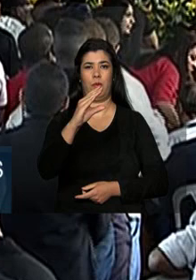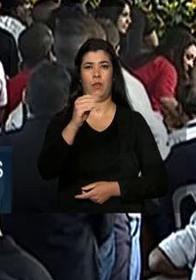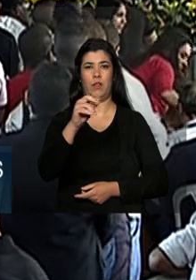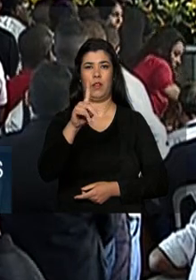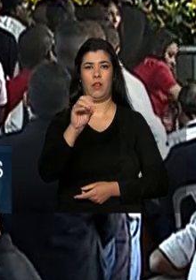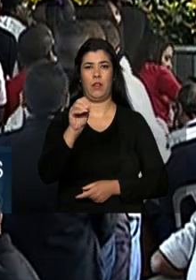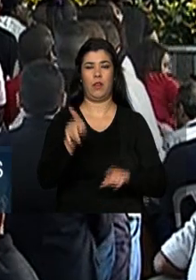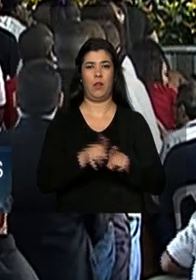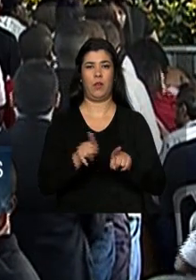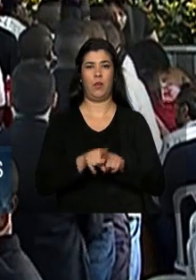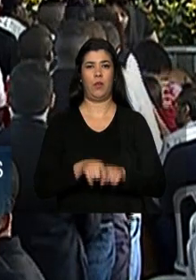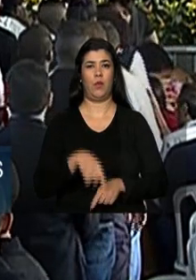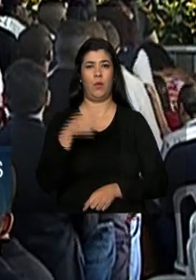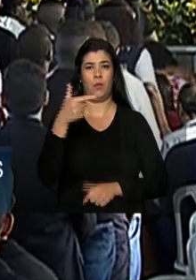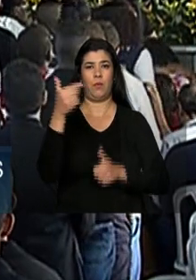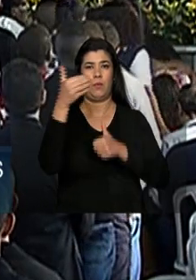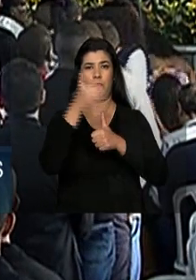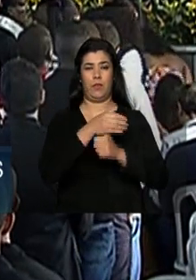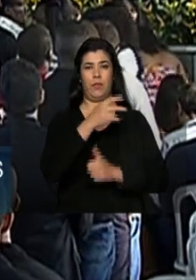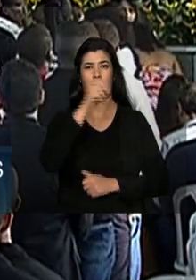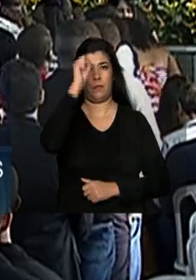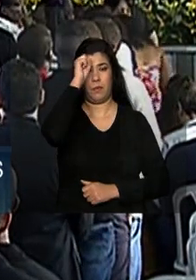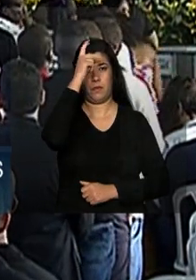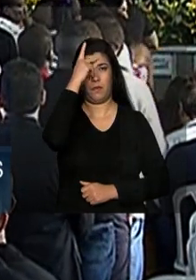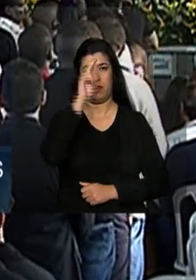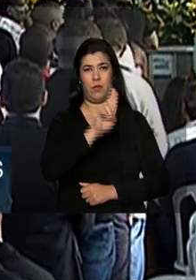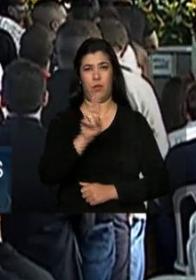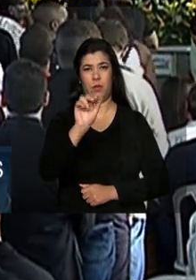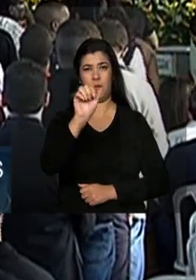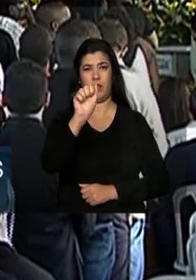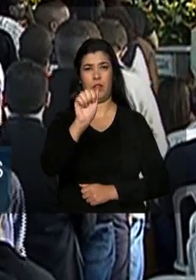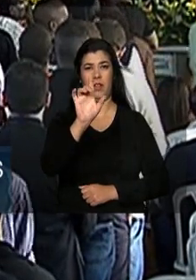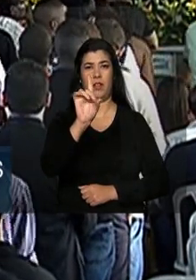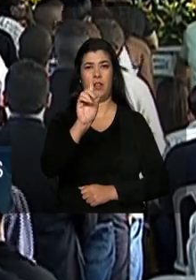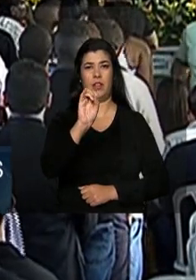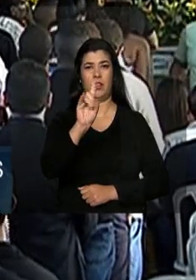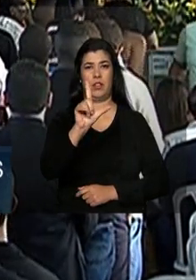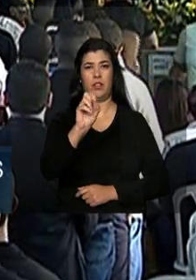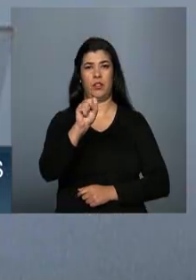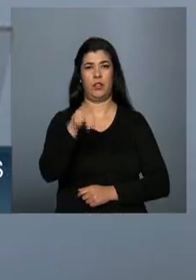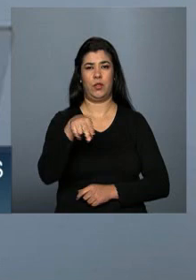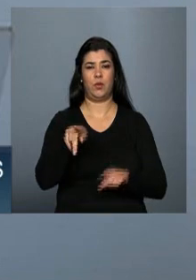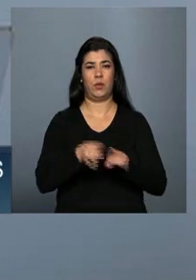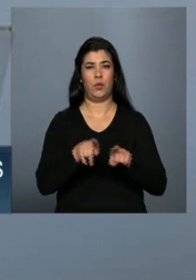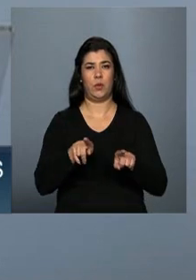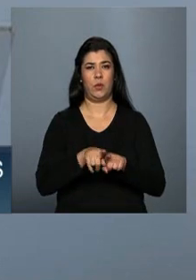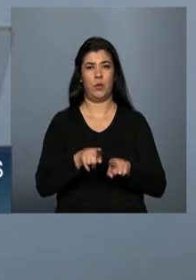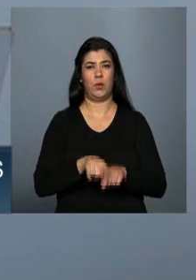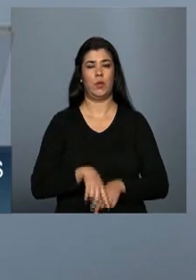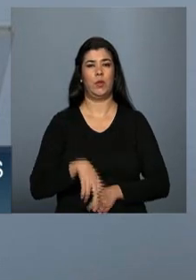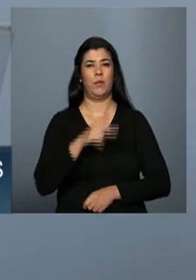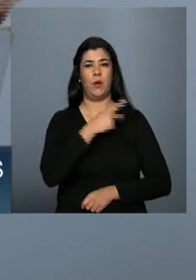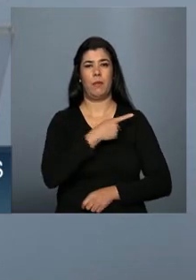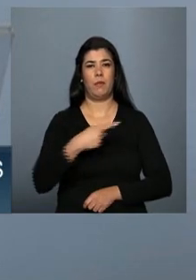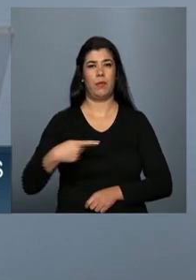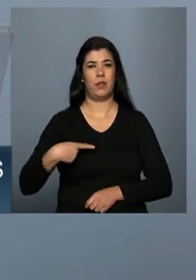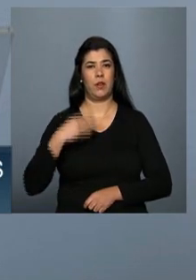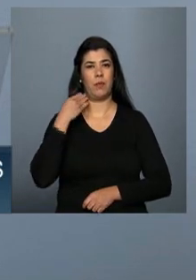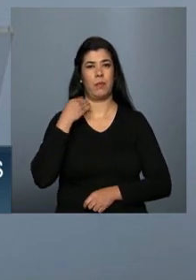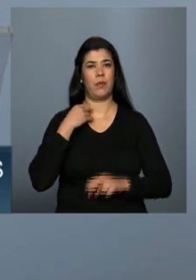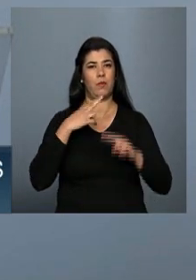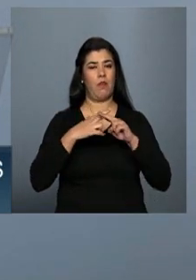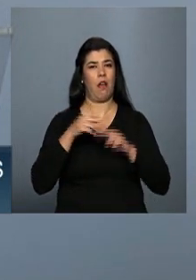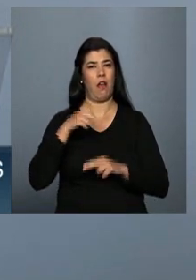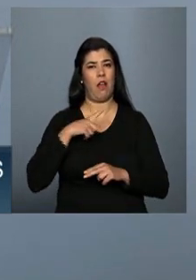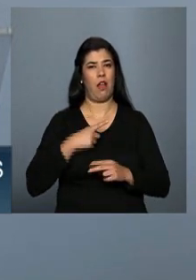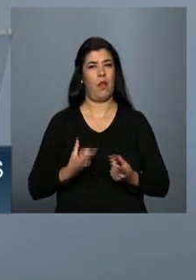nosso vice-prefeito aqui, o Adilson Pires, a minha querida amiga Miriam Belchior, presidente da Caixa Econômica Federal. Olha aqui a banqueira